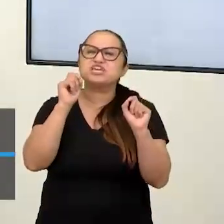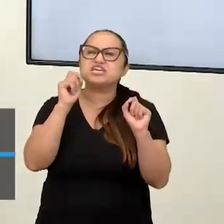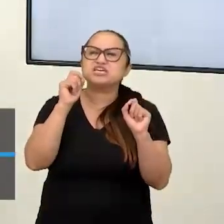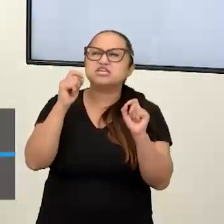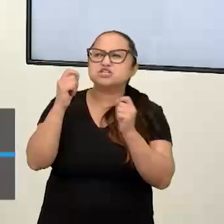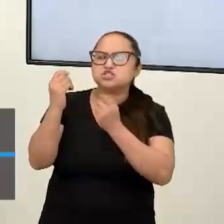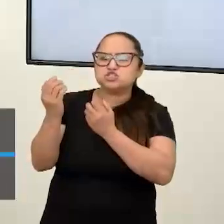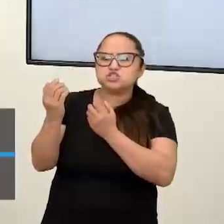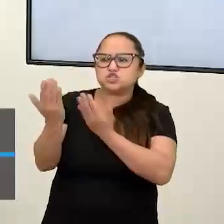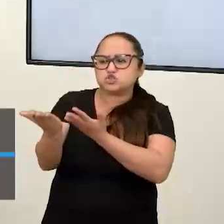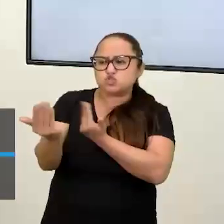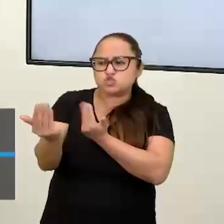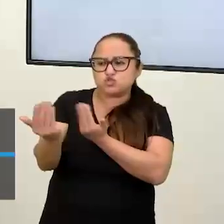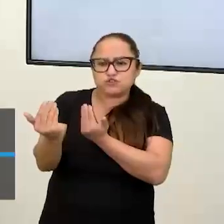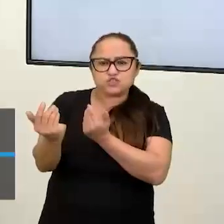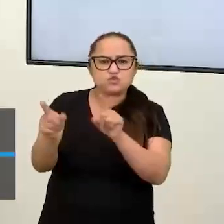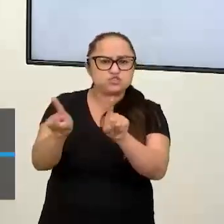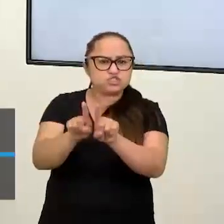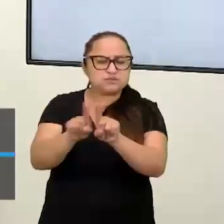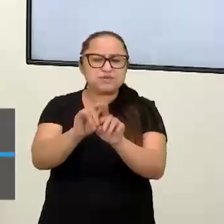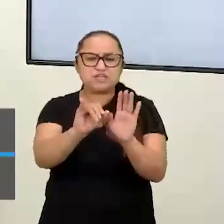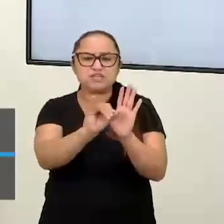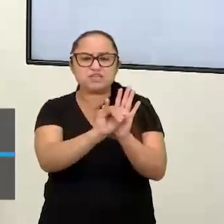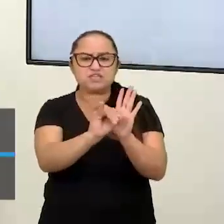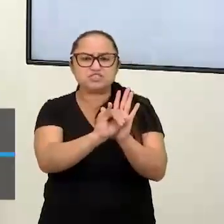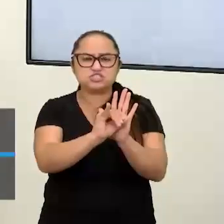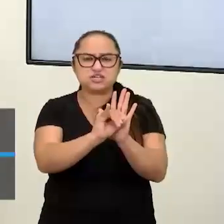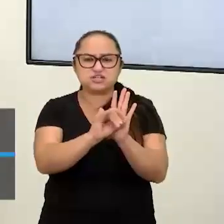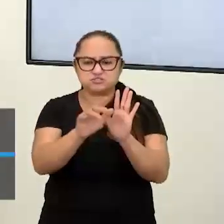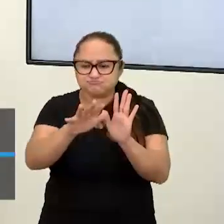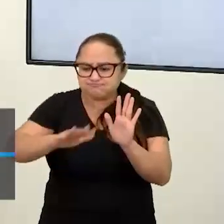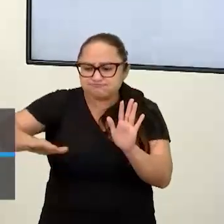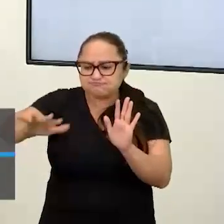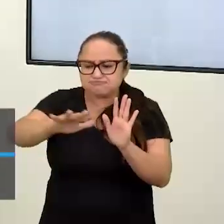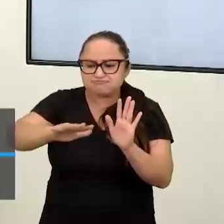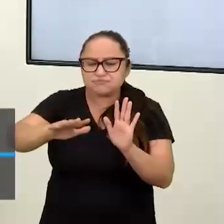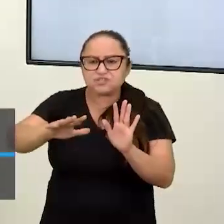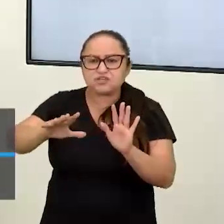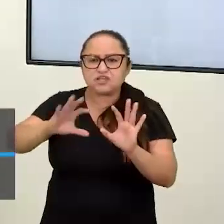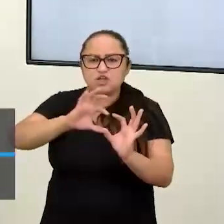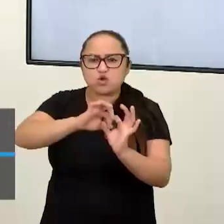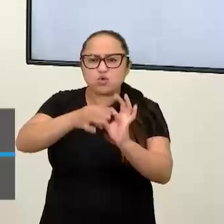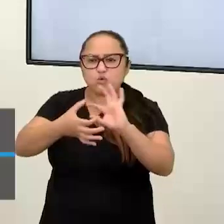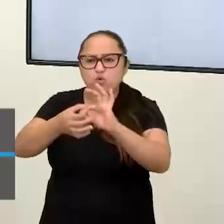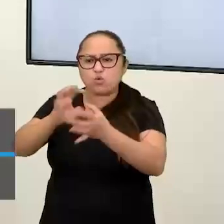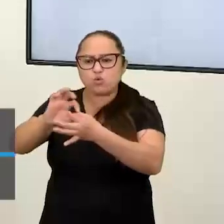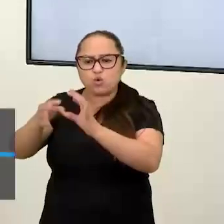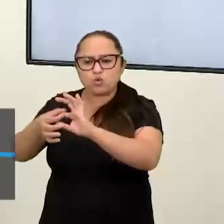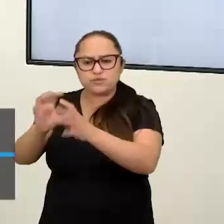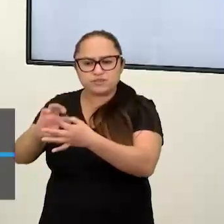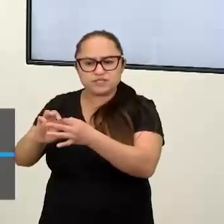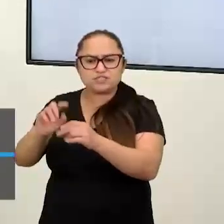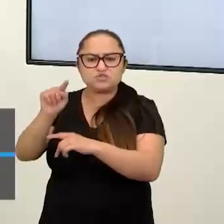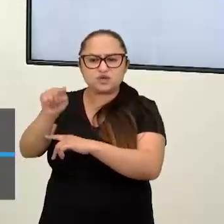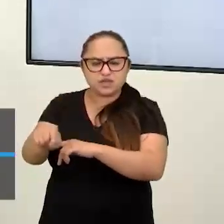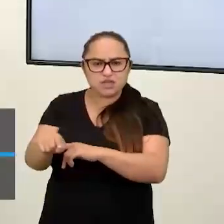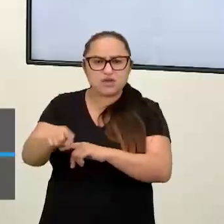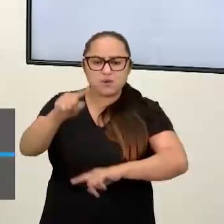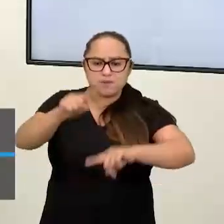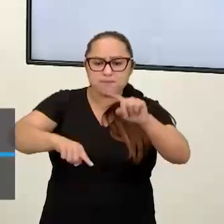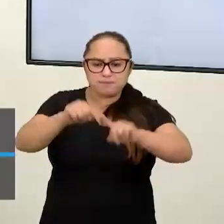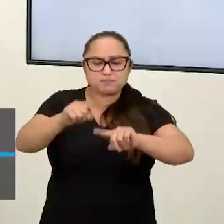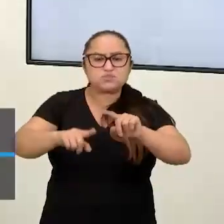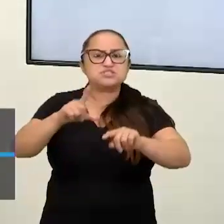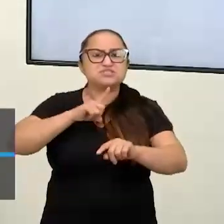Né? Essa juventude de hoje, ela está inserida em um contexto, e esse contexto ele é produto de uma